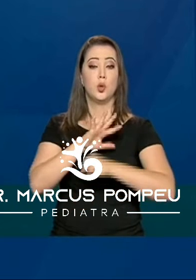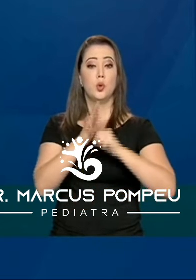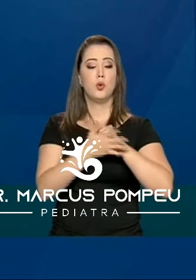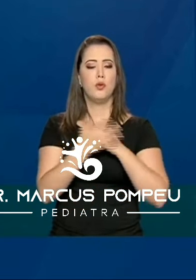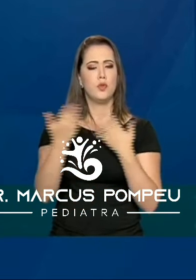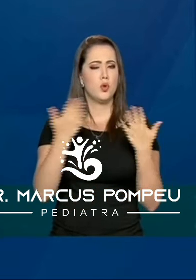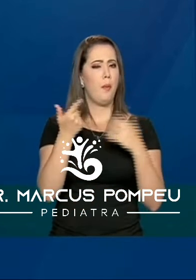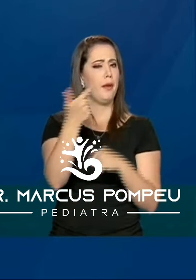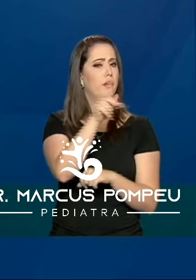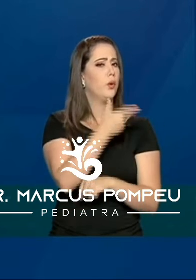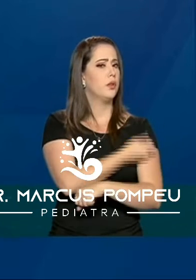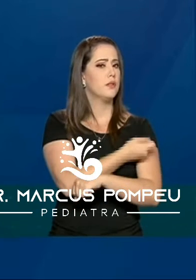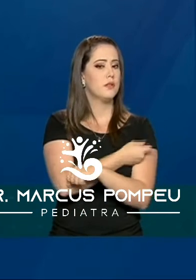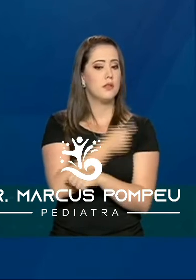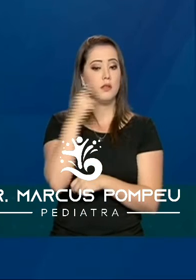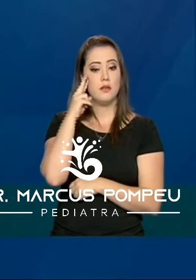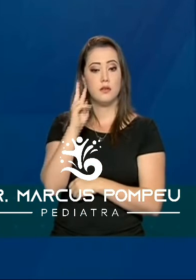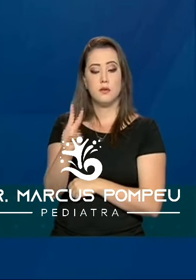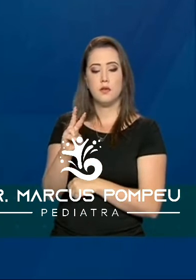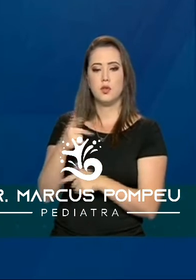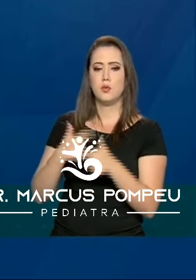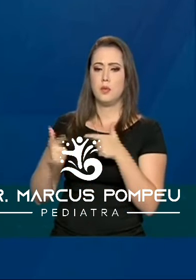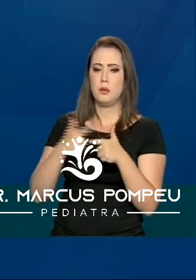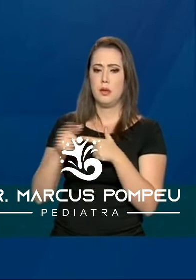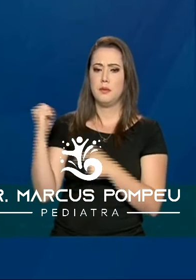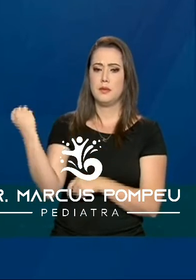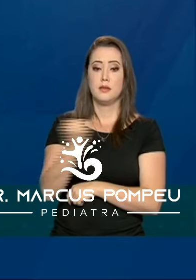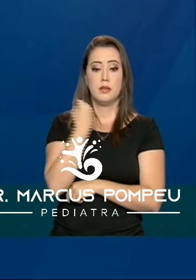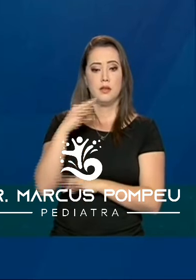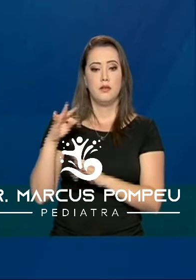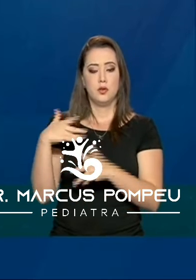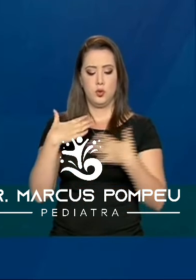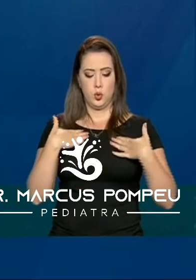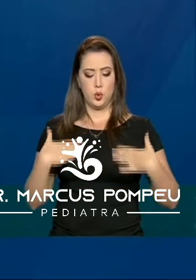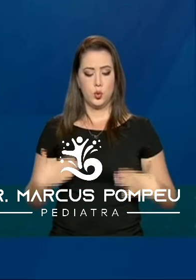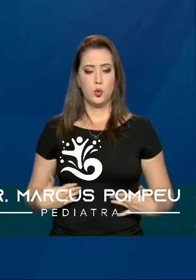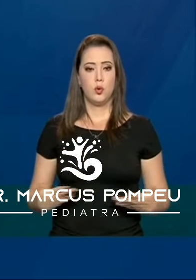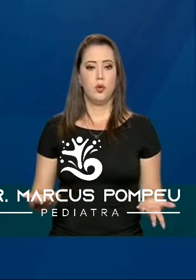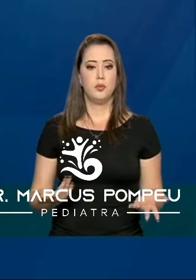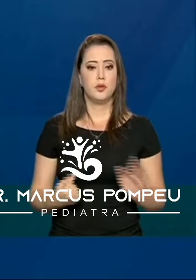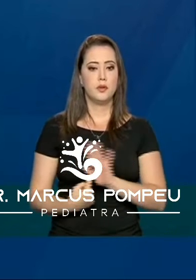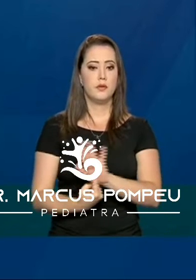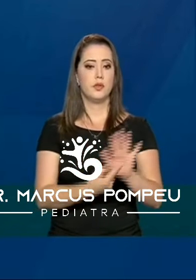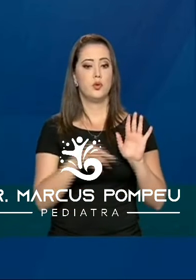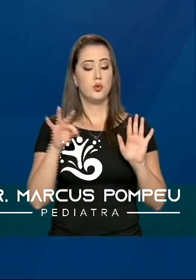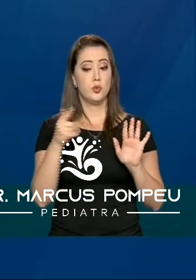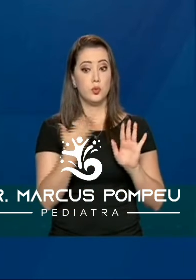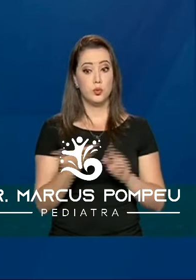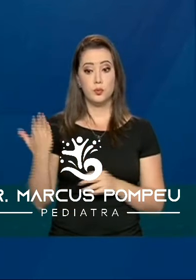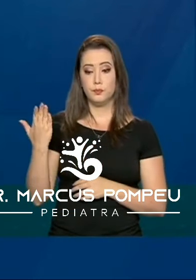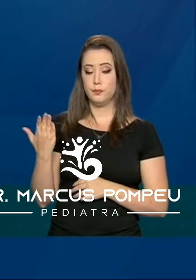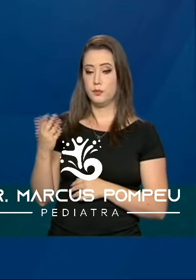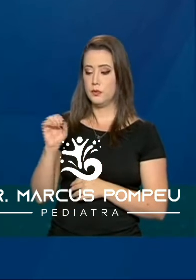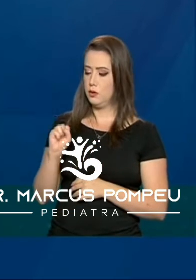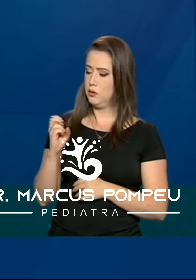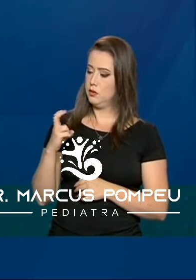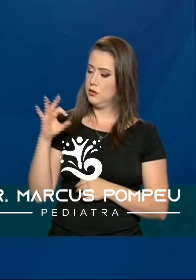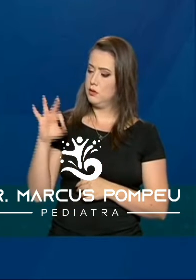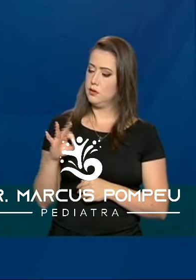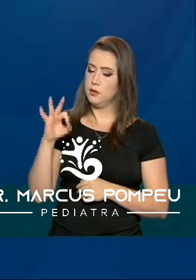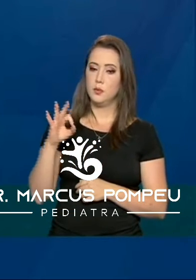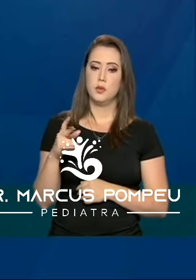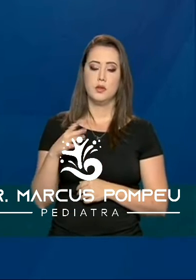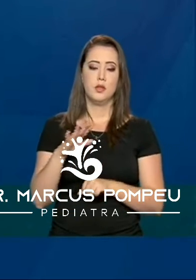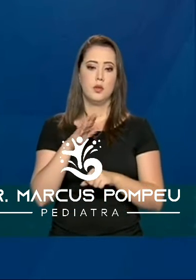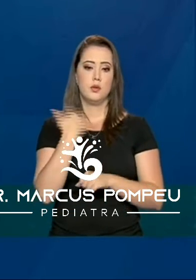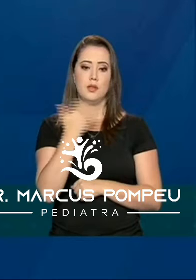plataformas vacinais. Olha as complicações graves de todas as áreas do nosso corpo. Aqui estão todas as referências. 85% das mortes, não tem outra